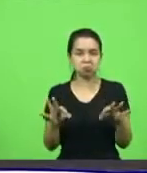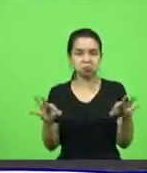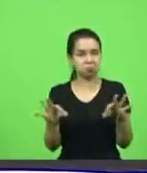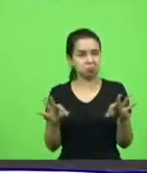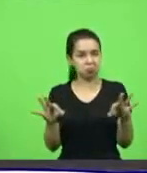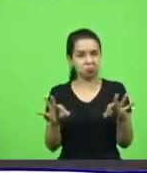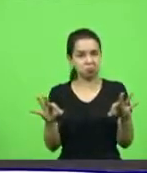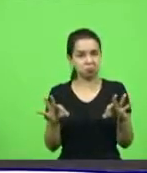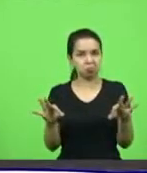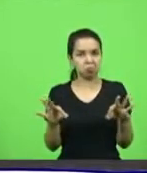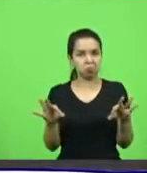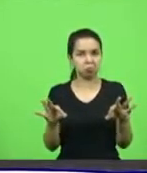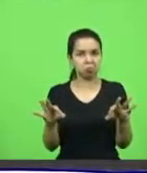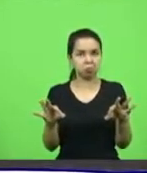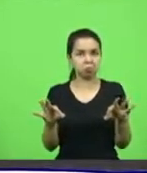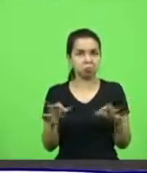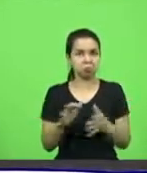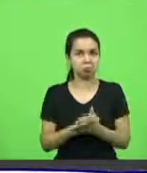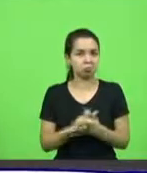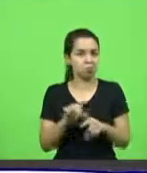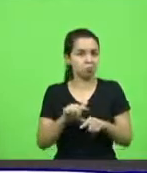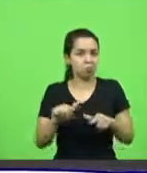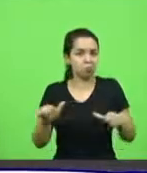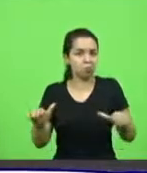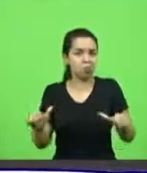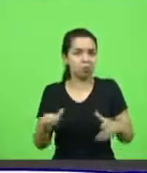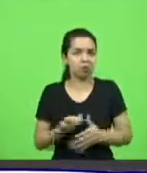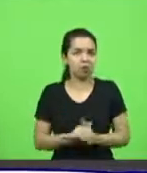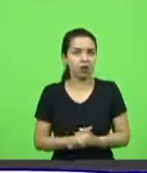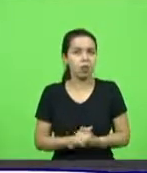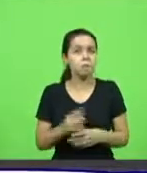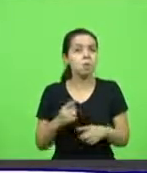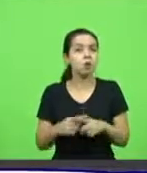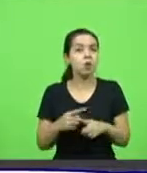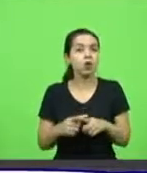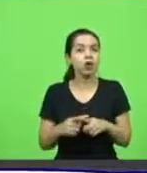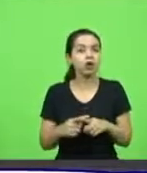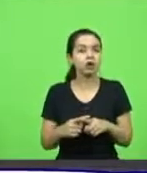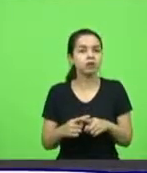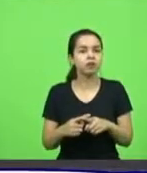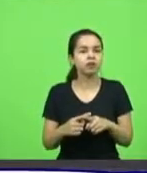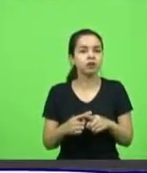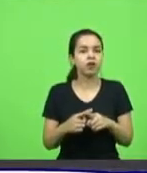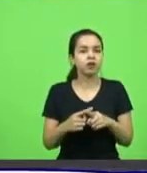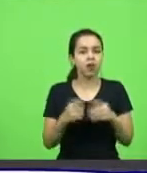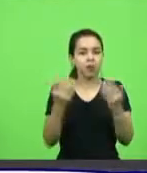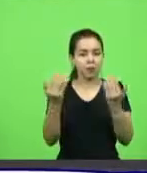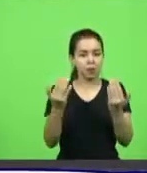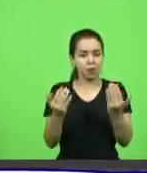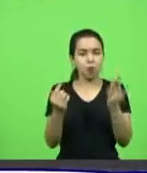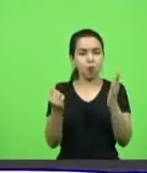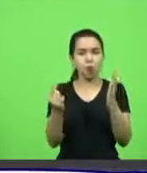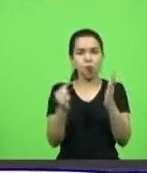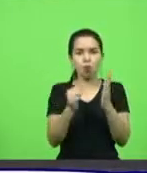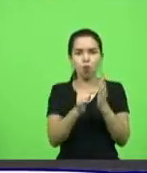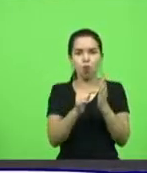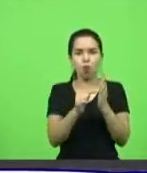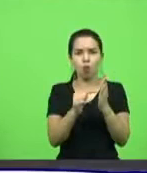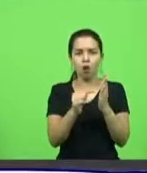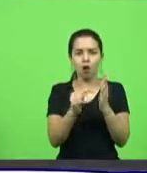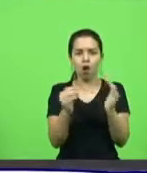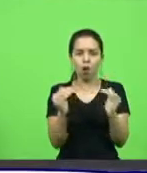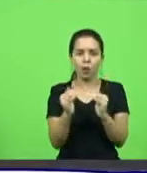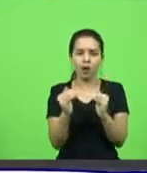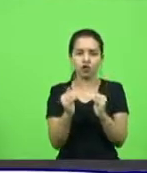Deserta ninguém apareceu por causa de um item que não era compatível para ser colocado naquela naquele